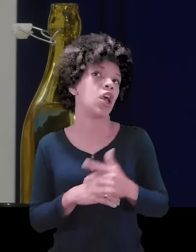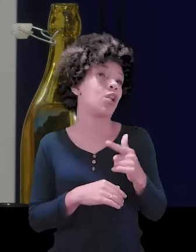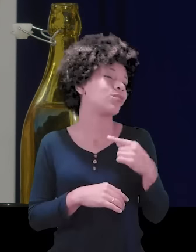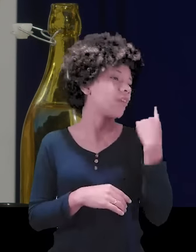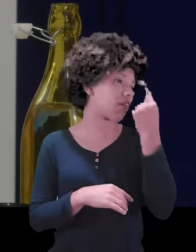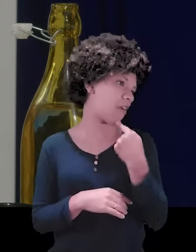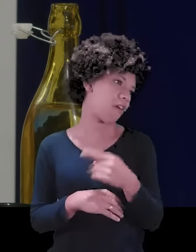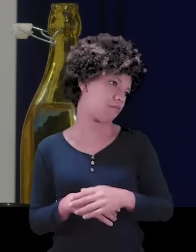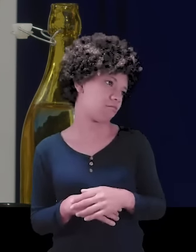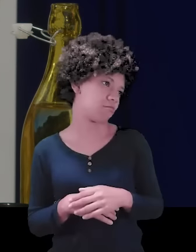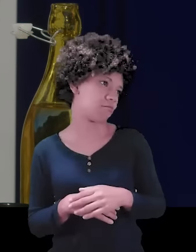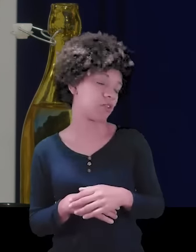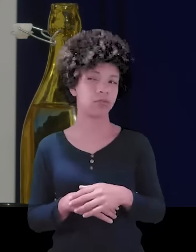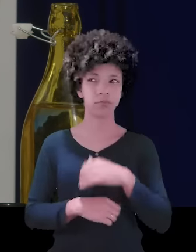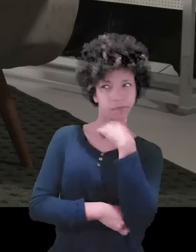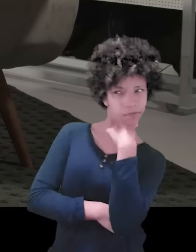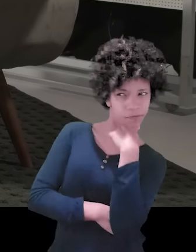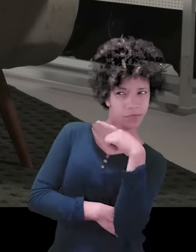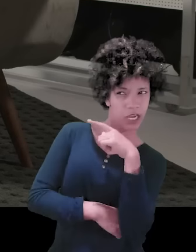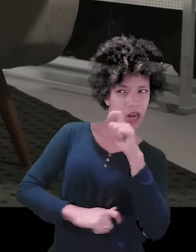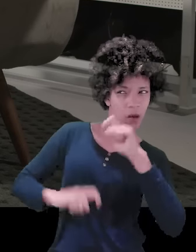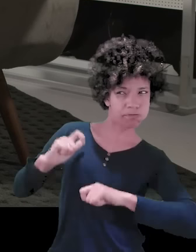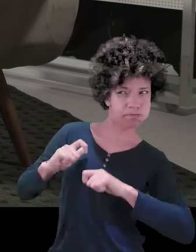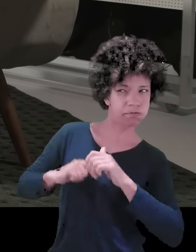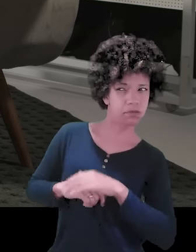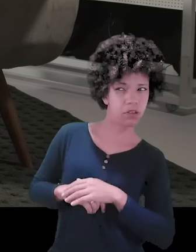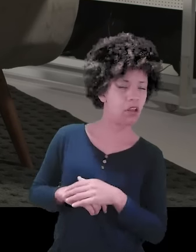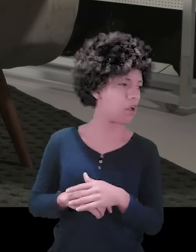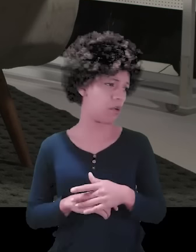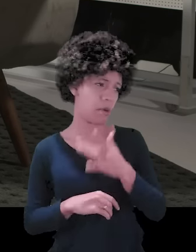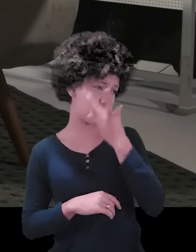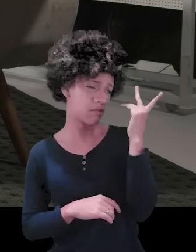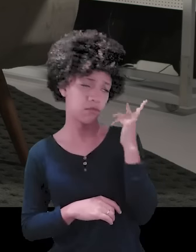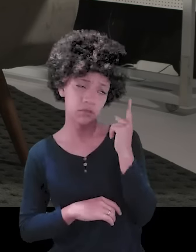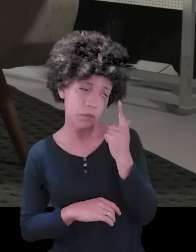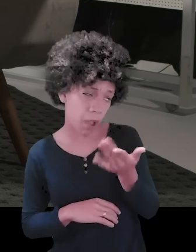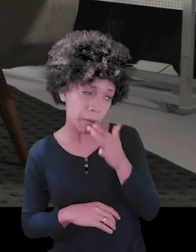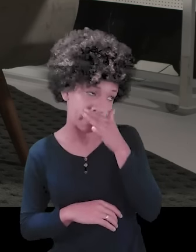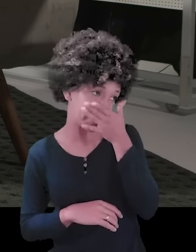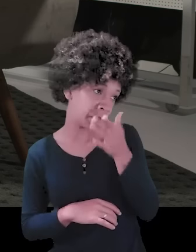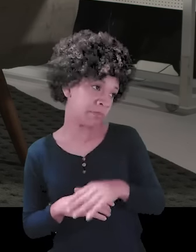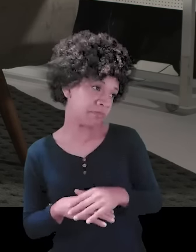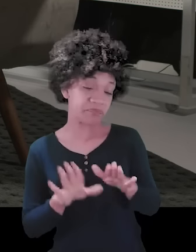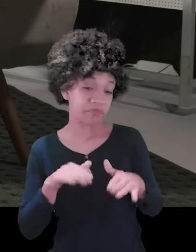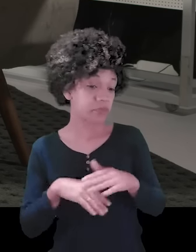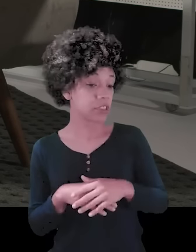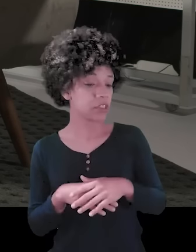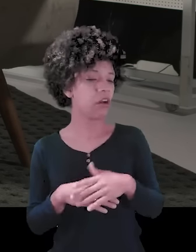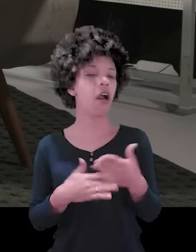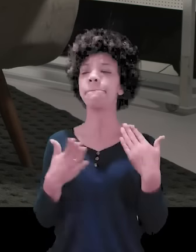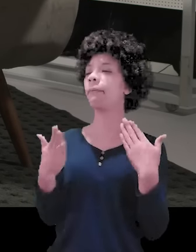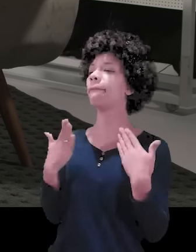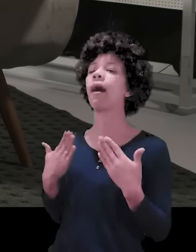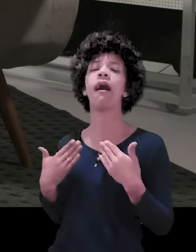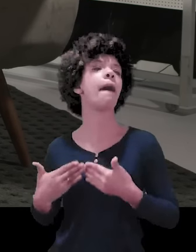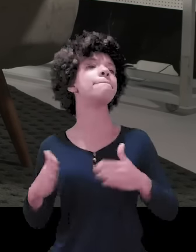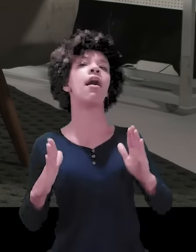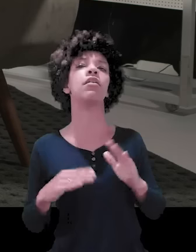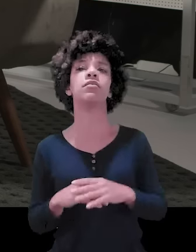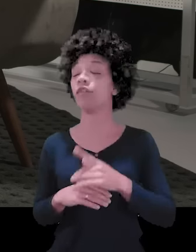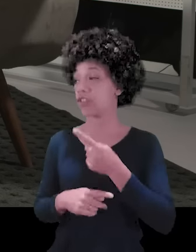tem cara né não vai dar aquele cara se um cara depedofilia uma pessoa normal sem ter muitas vezes é bem articulado